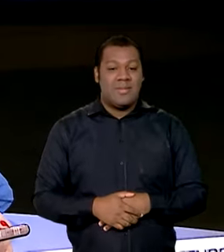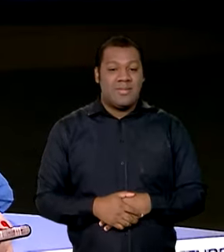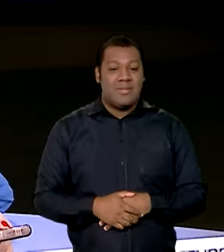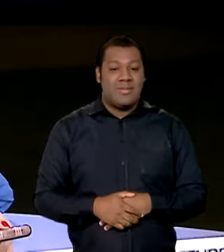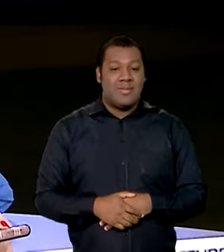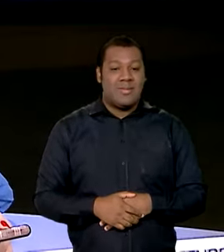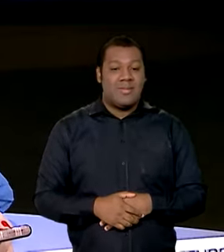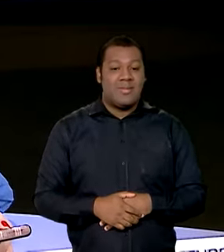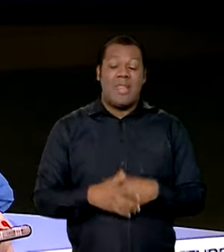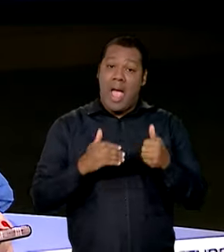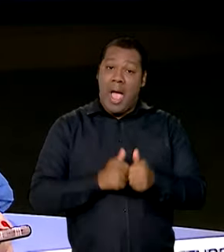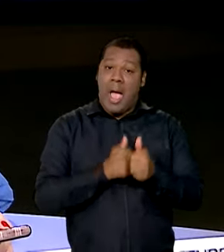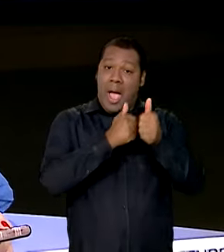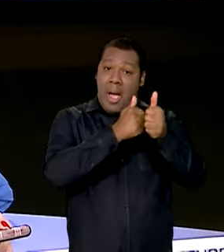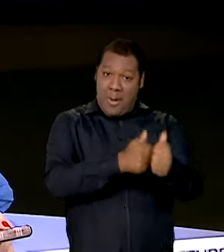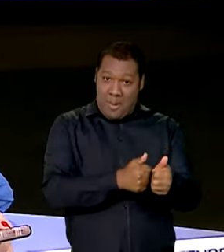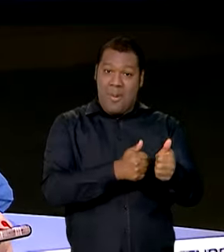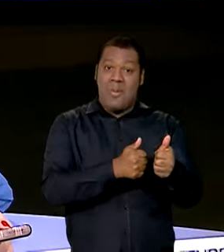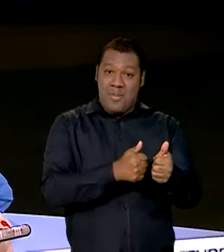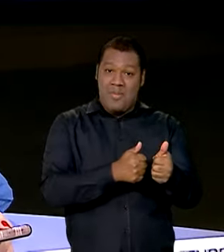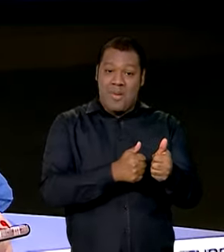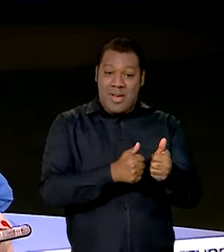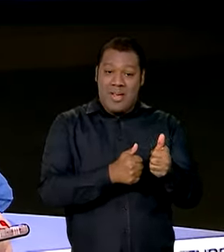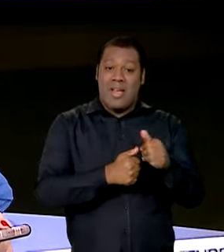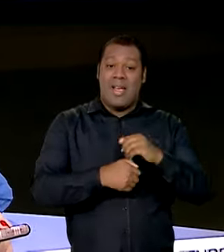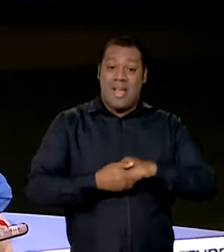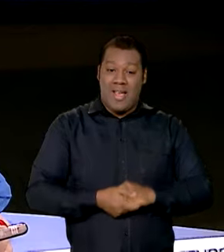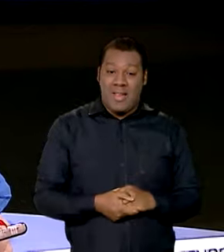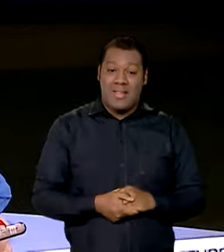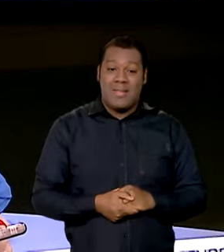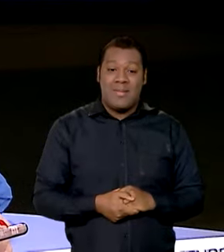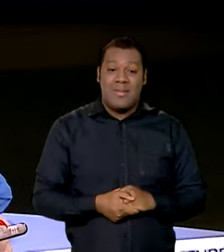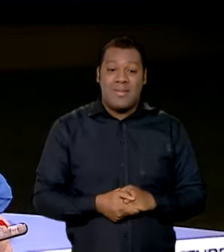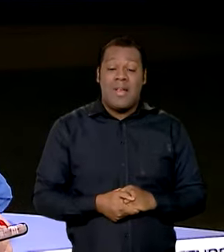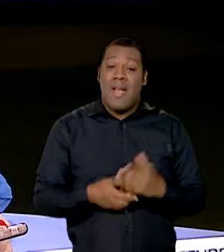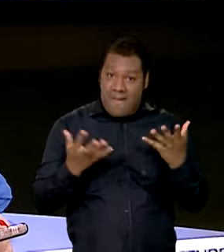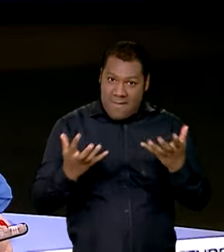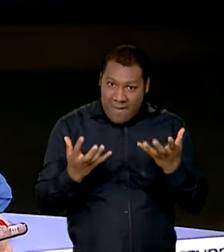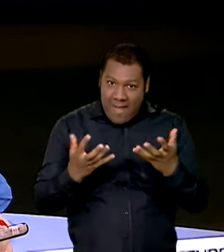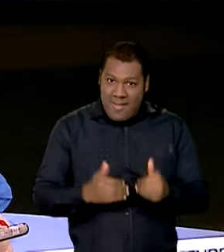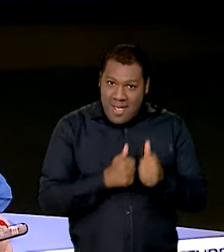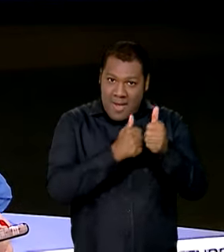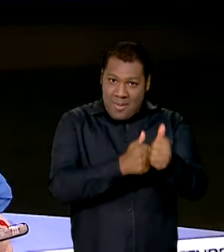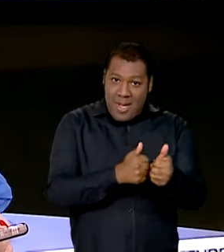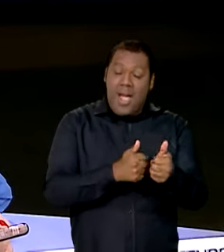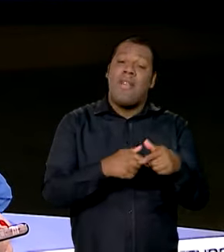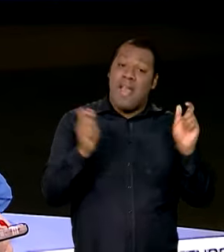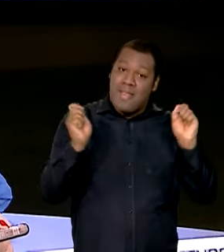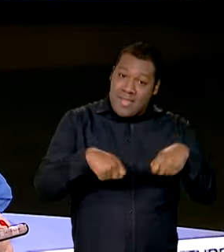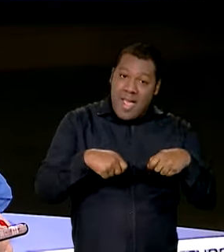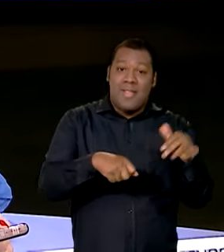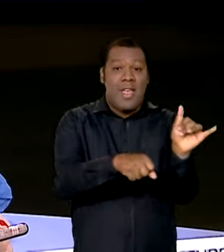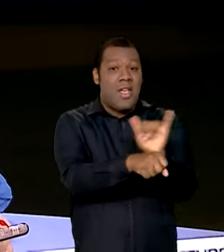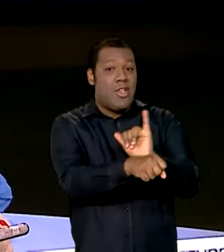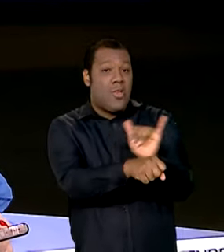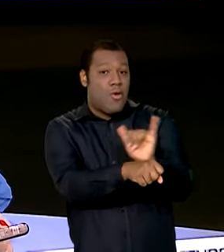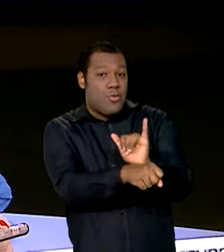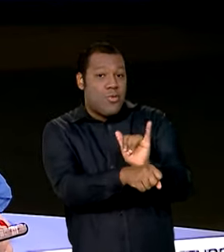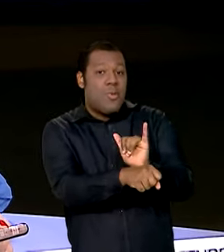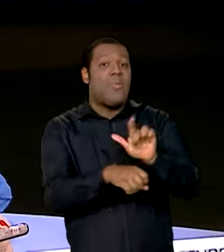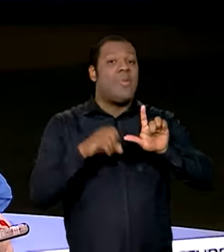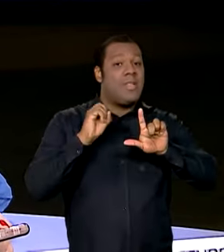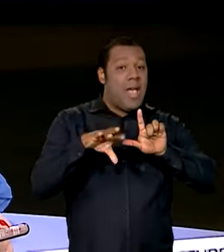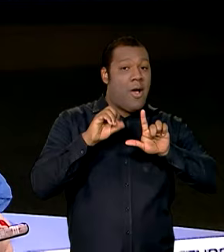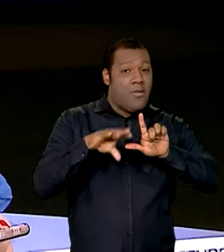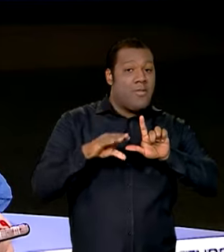tem muitas opções eu vou passar todas as opções para vocês agora primeiro YouTube estamos no @canal